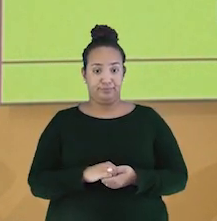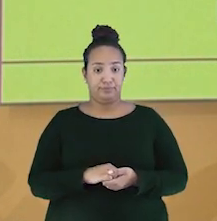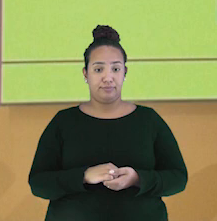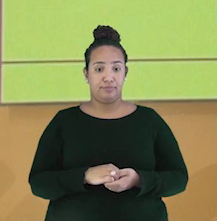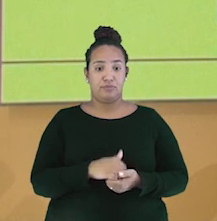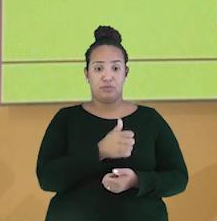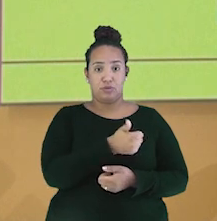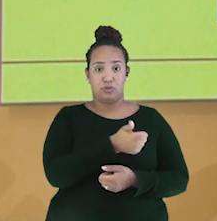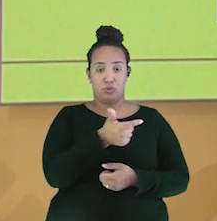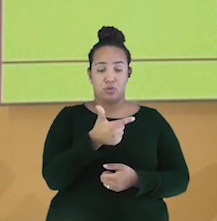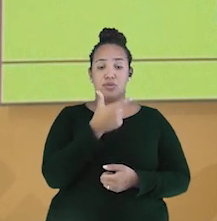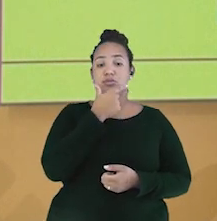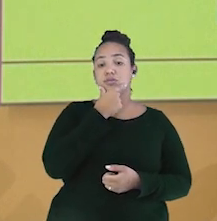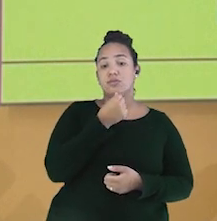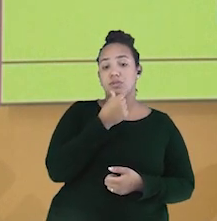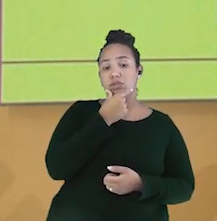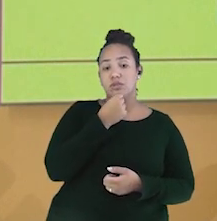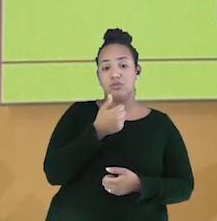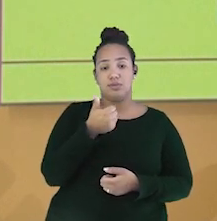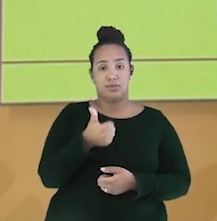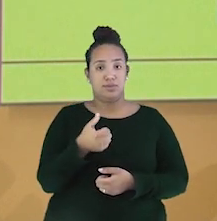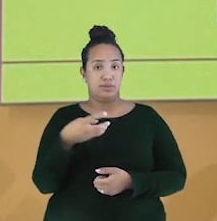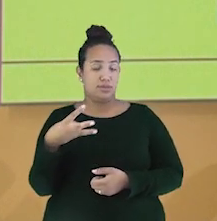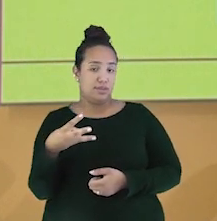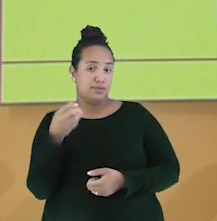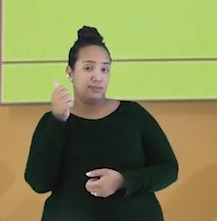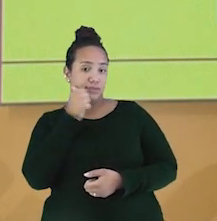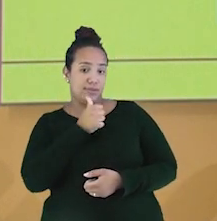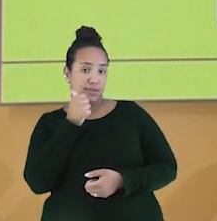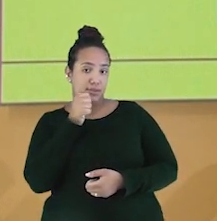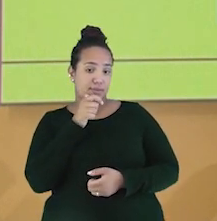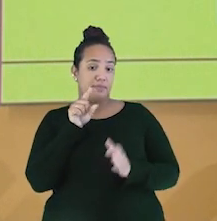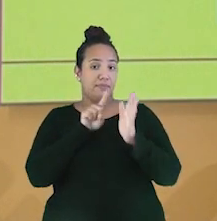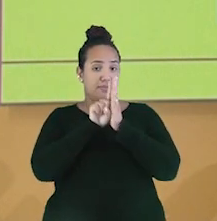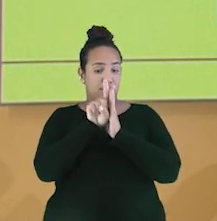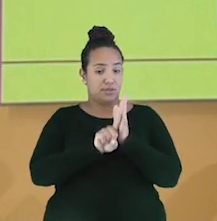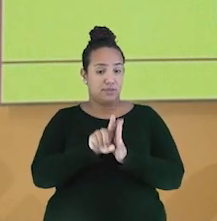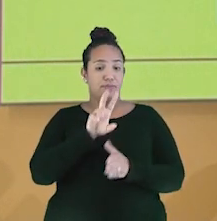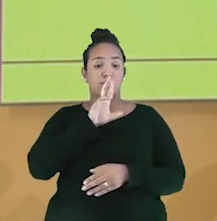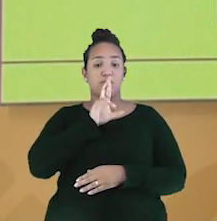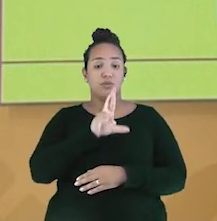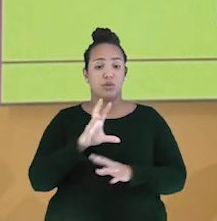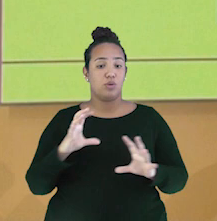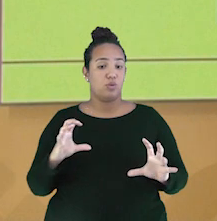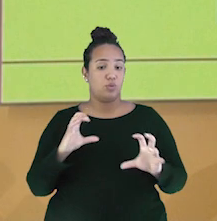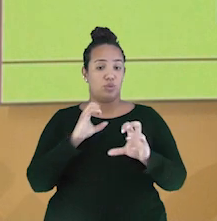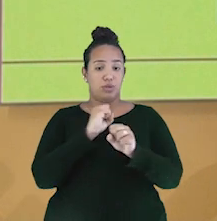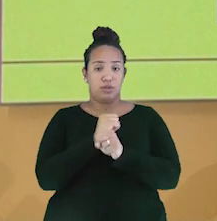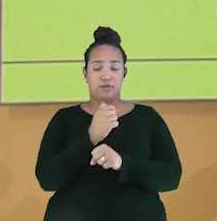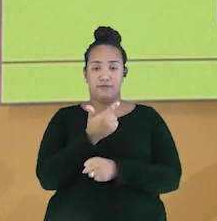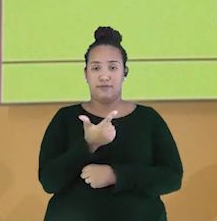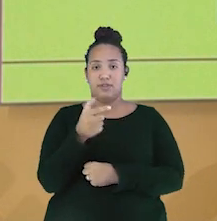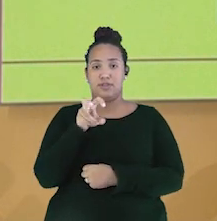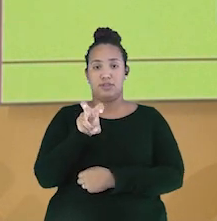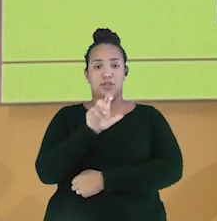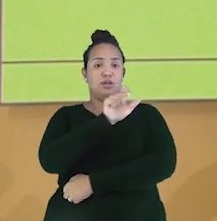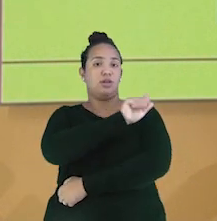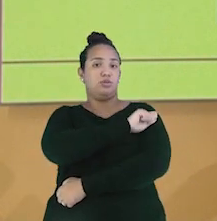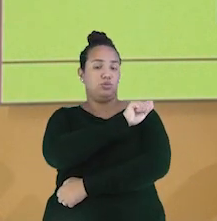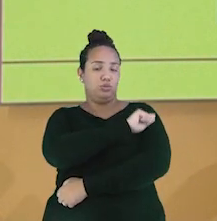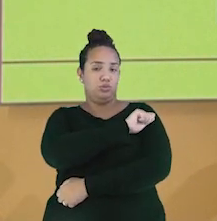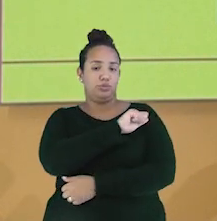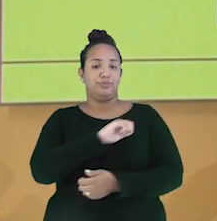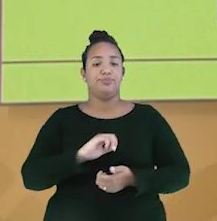e 13 meninas responderam a pesquisa ao todo 25 estudantes participaram da